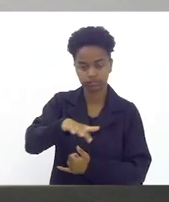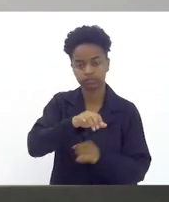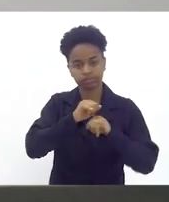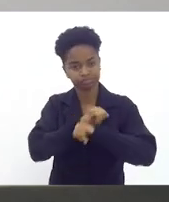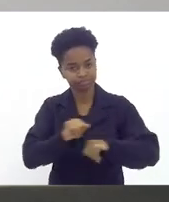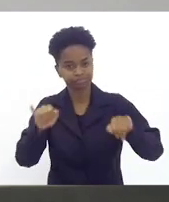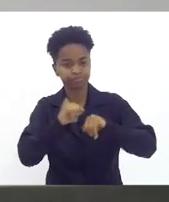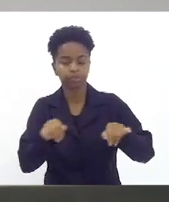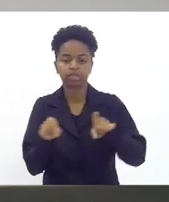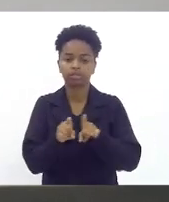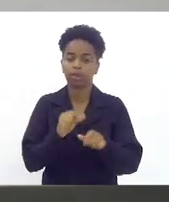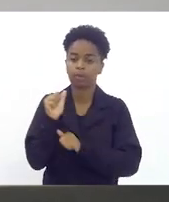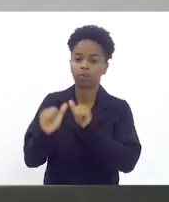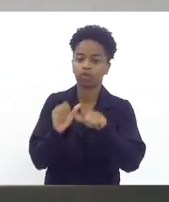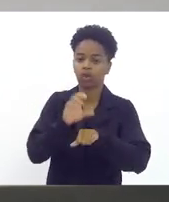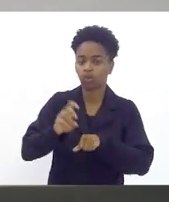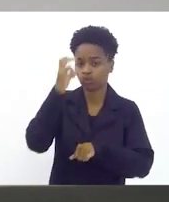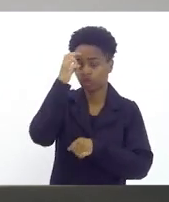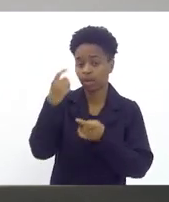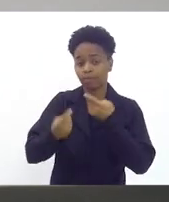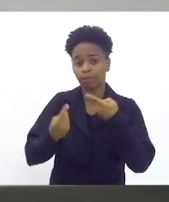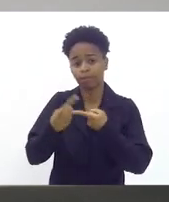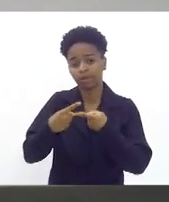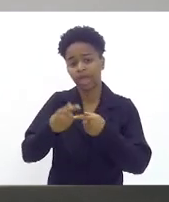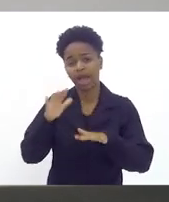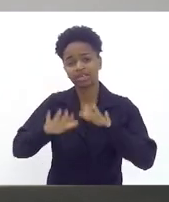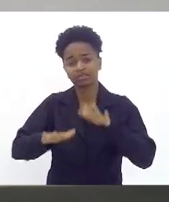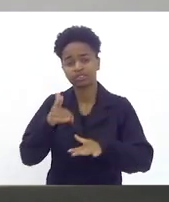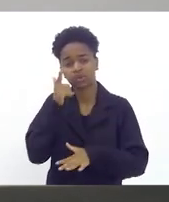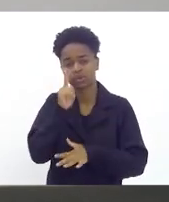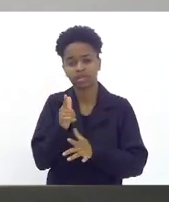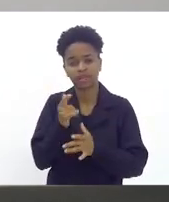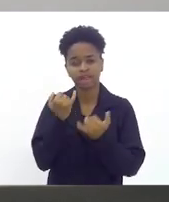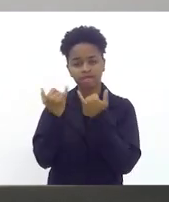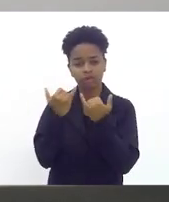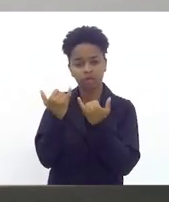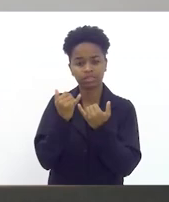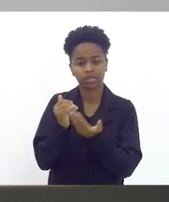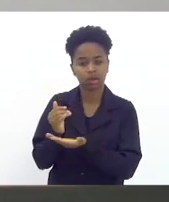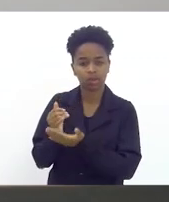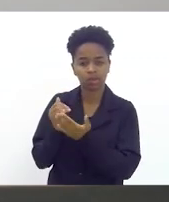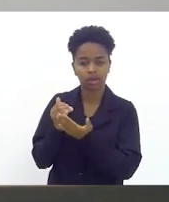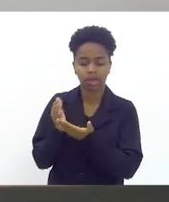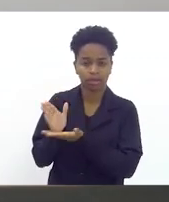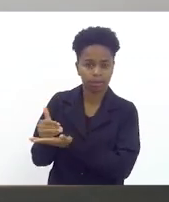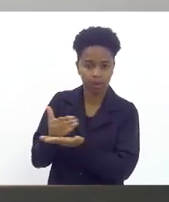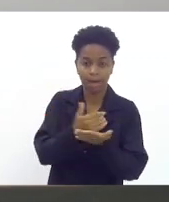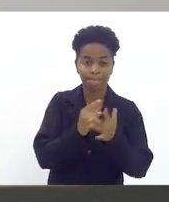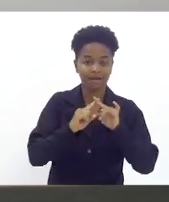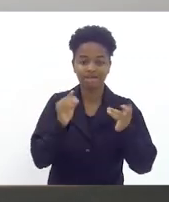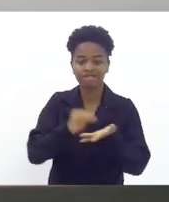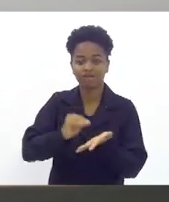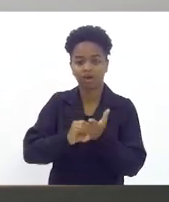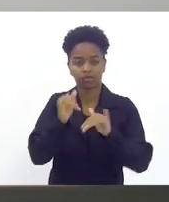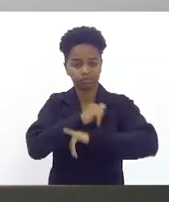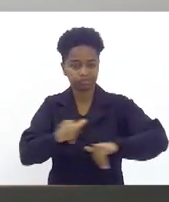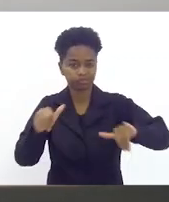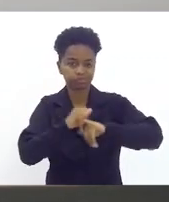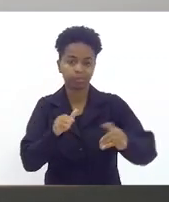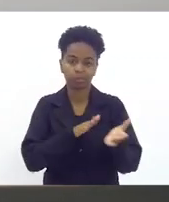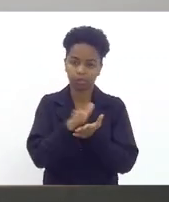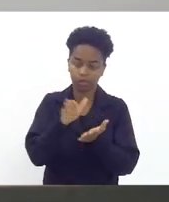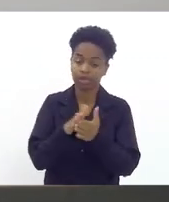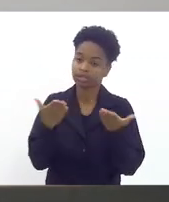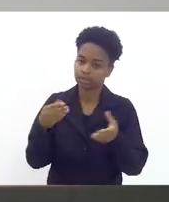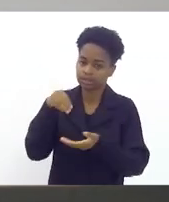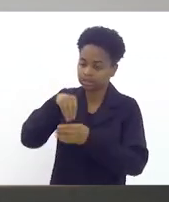essa mudança de Cultura porque muitas vezes produz muita informação mas a gente não sistematiza pública então é uma mudança de Cultura dentro do